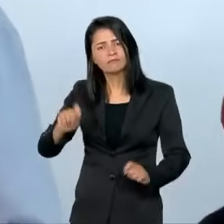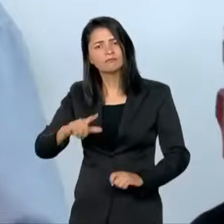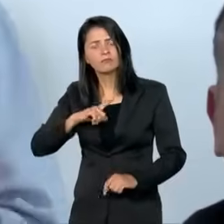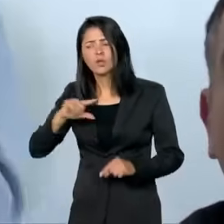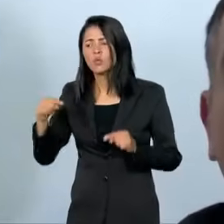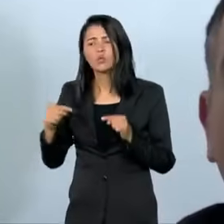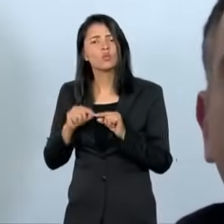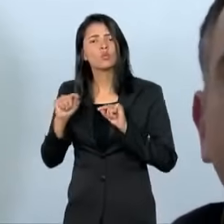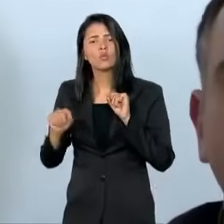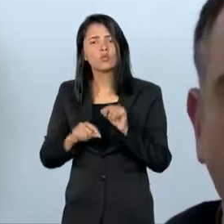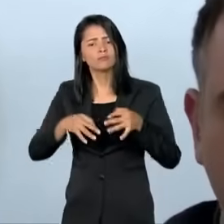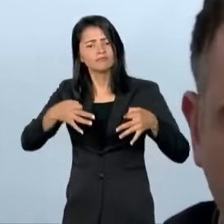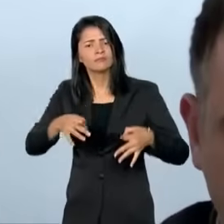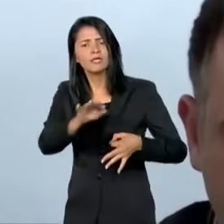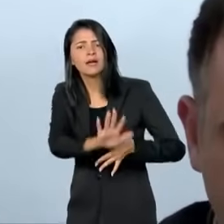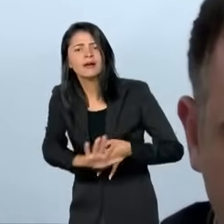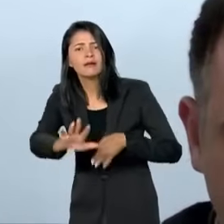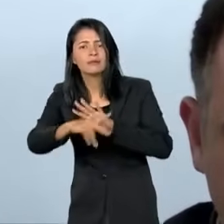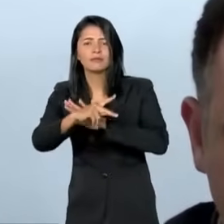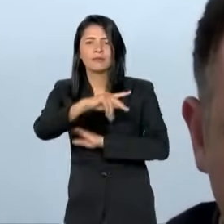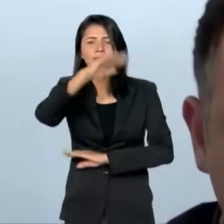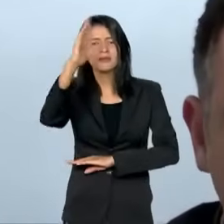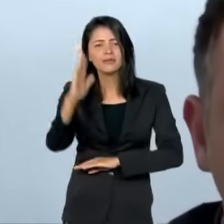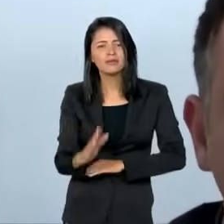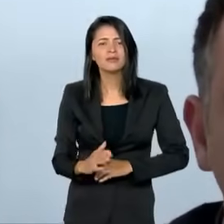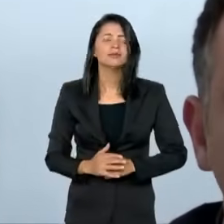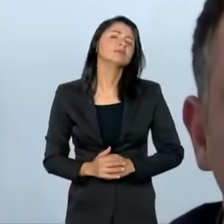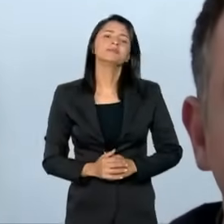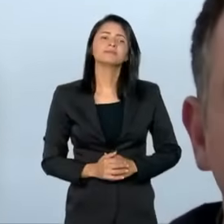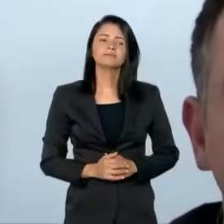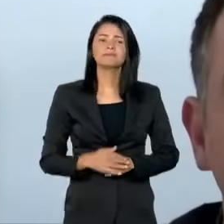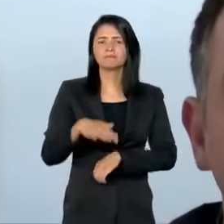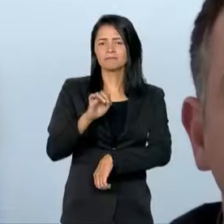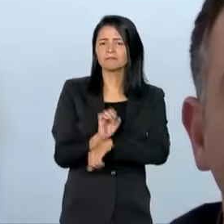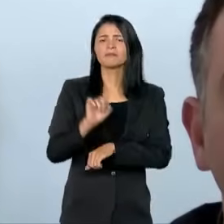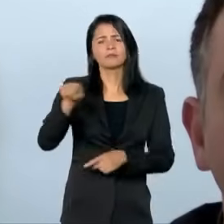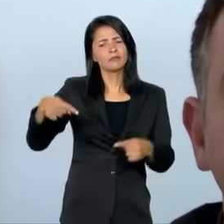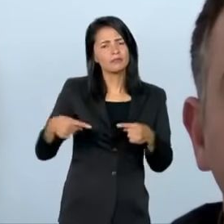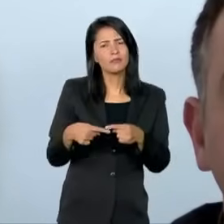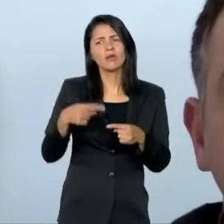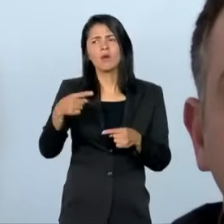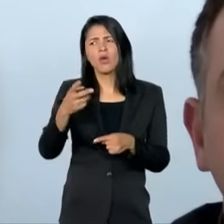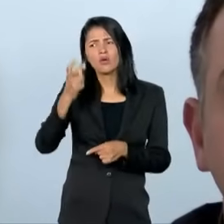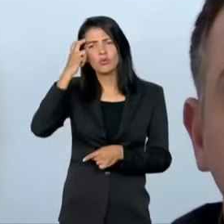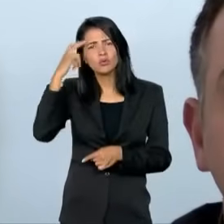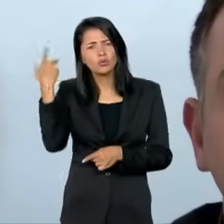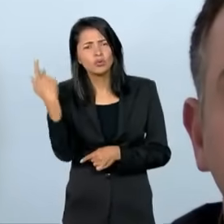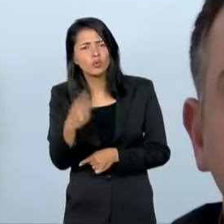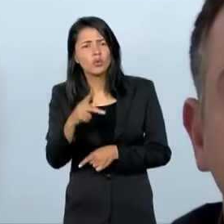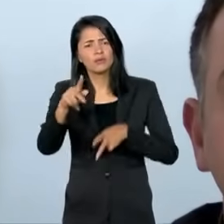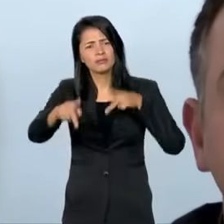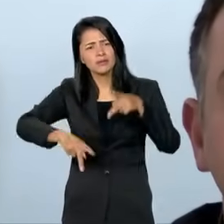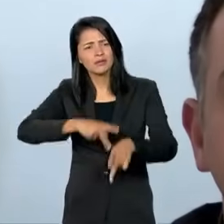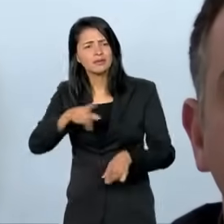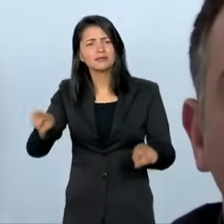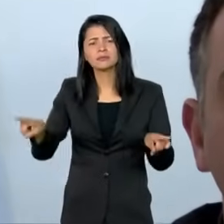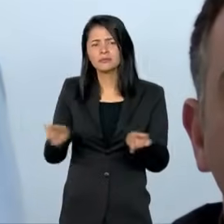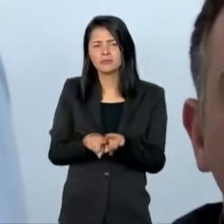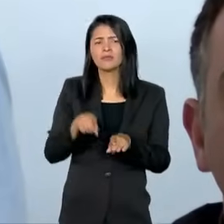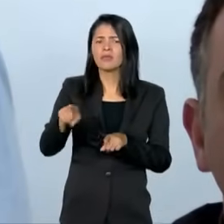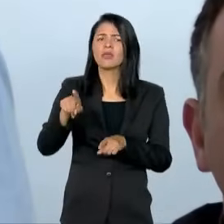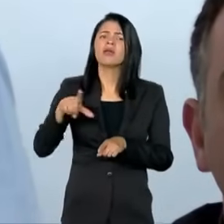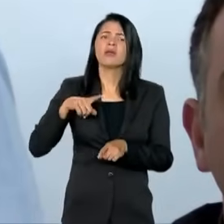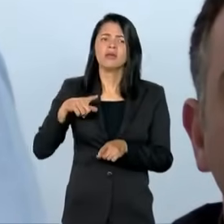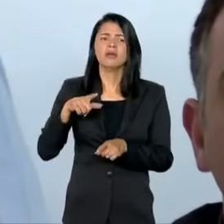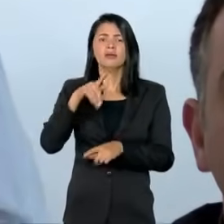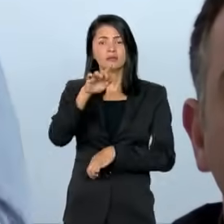tem muito a ver com a integridade nacional do Brasil. Esse Estado tem muito a ver com a cultura desse país. Esse Estado tem muito